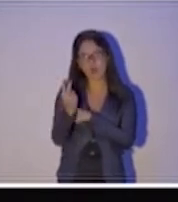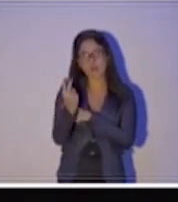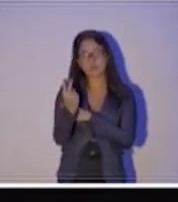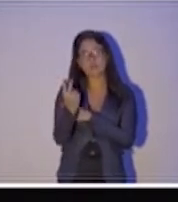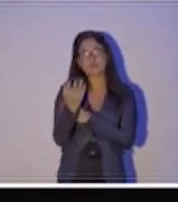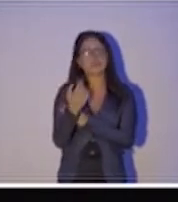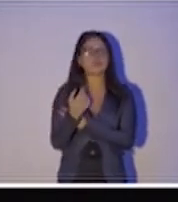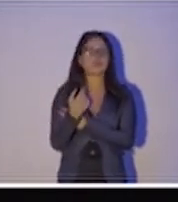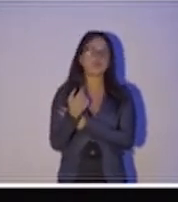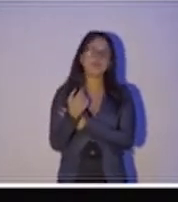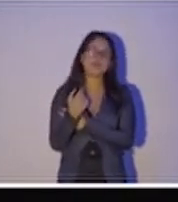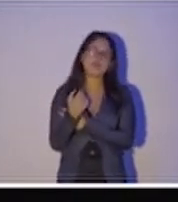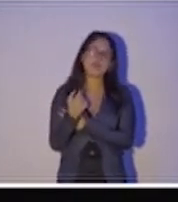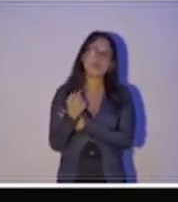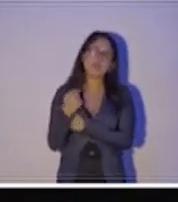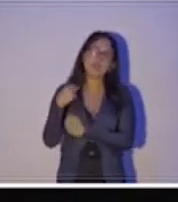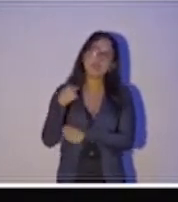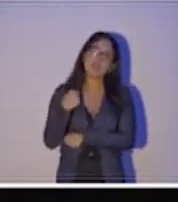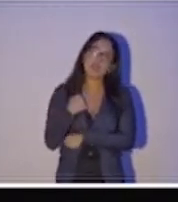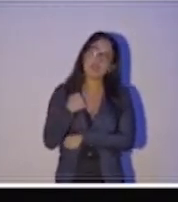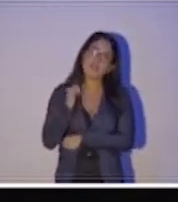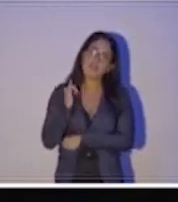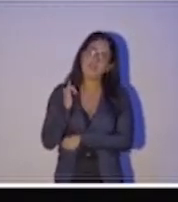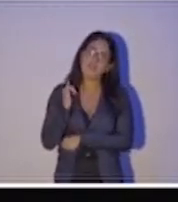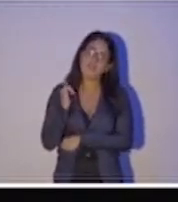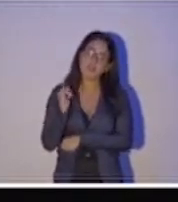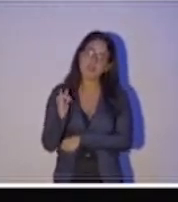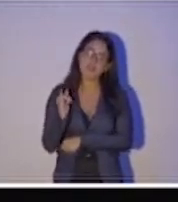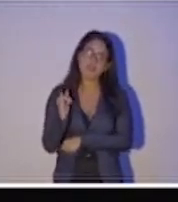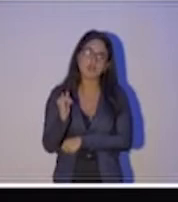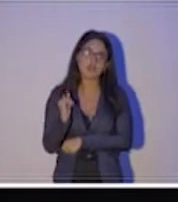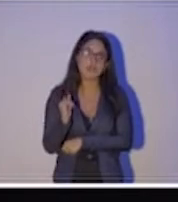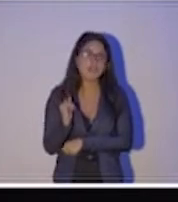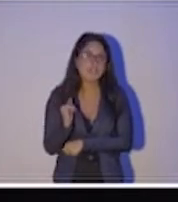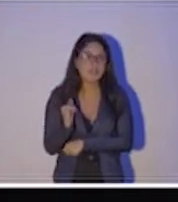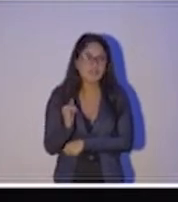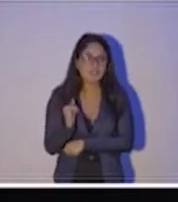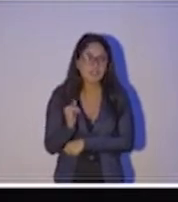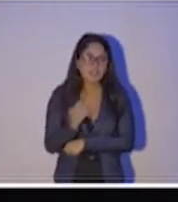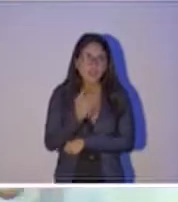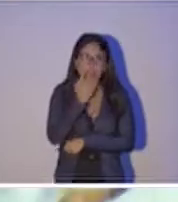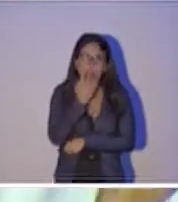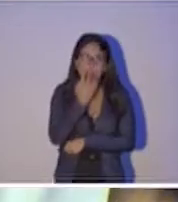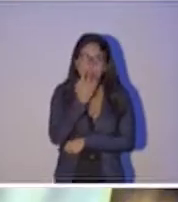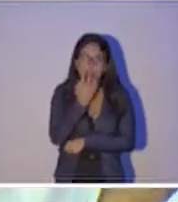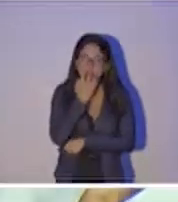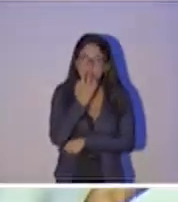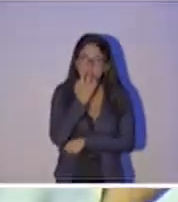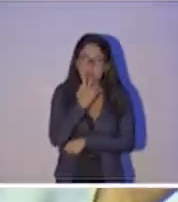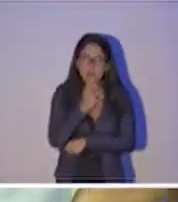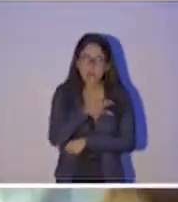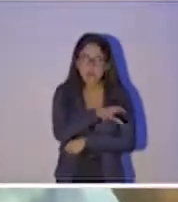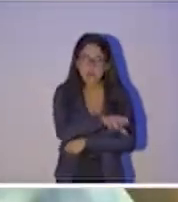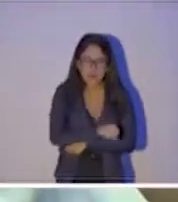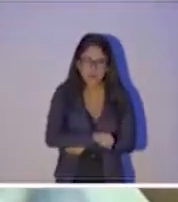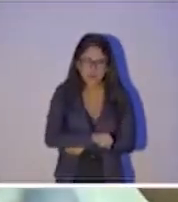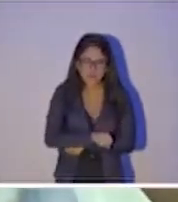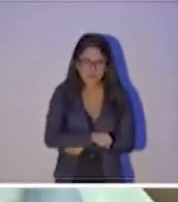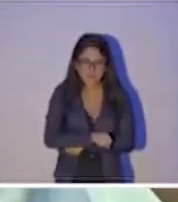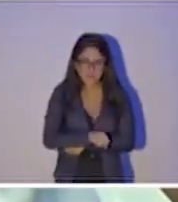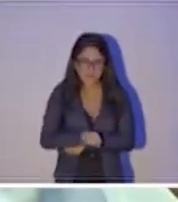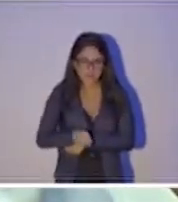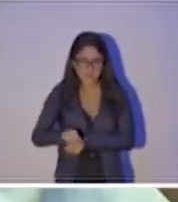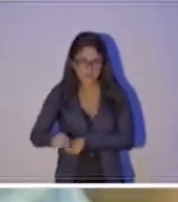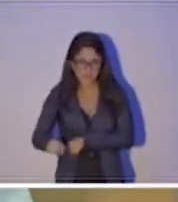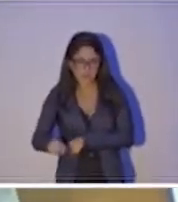disse que se pega um cachorro, um pitbull, cachorro vira-lata, colocam um osso na